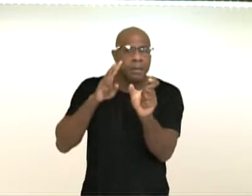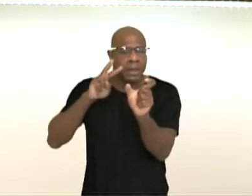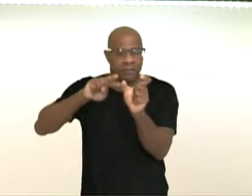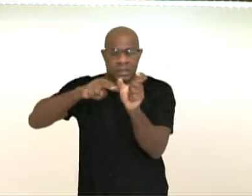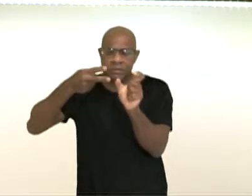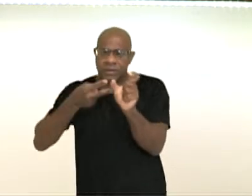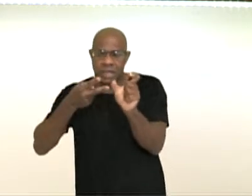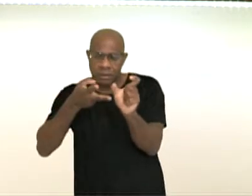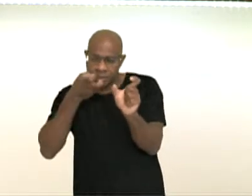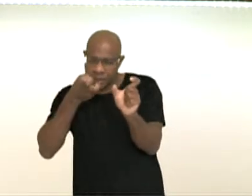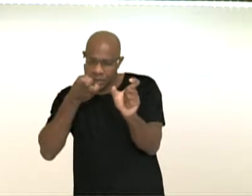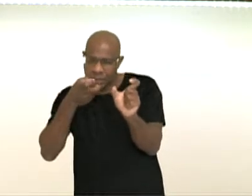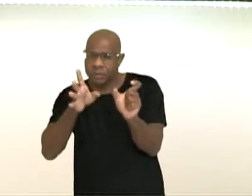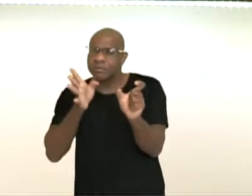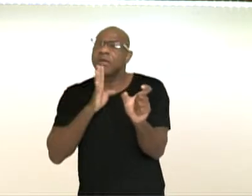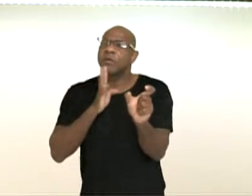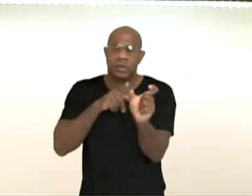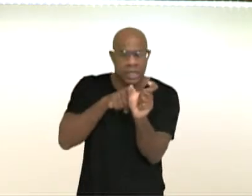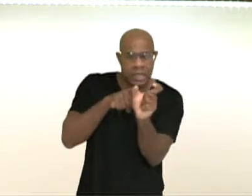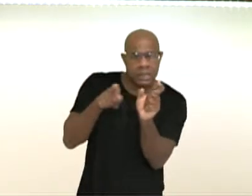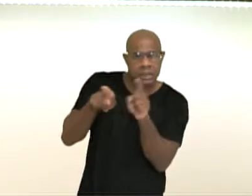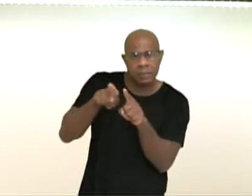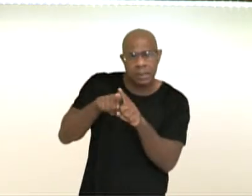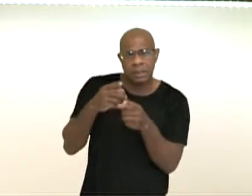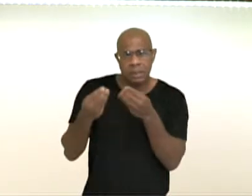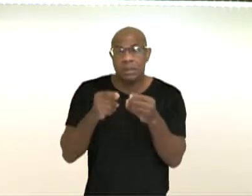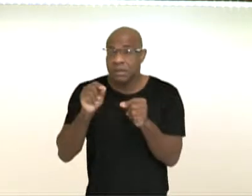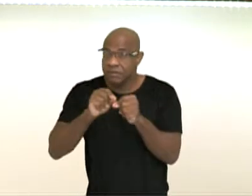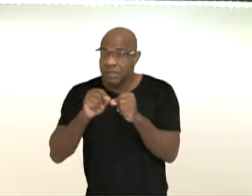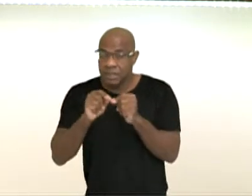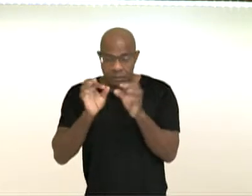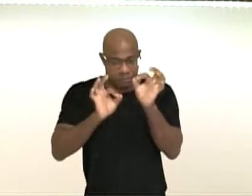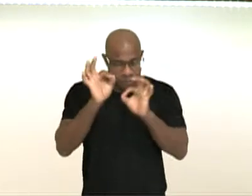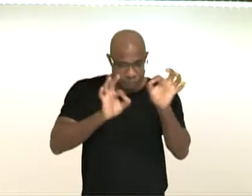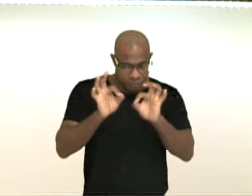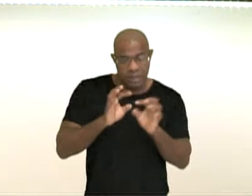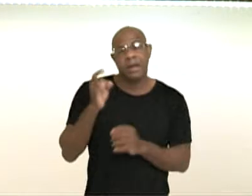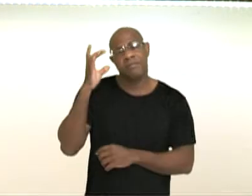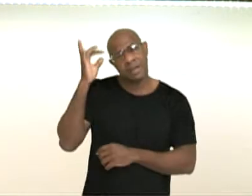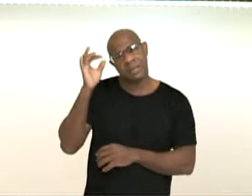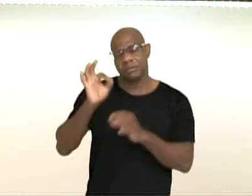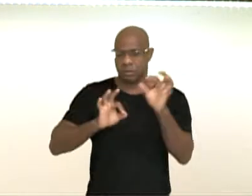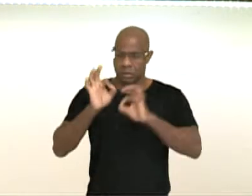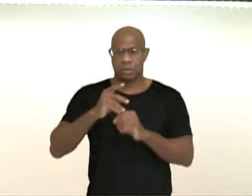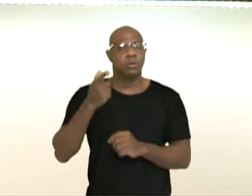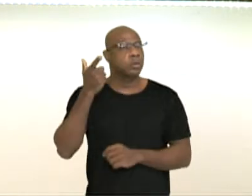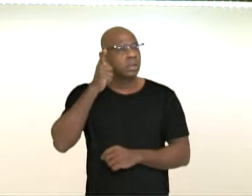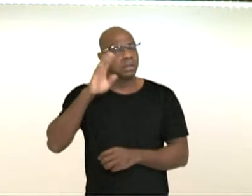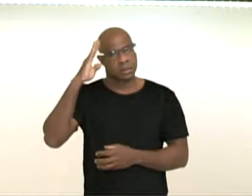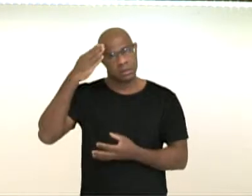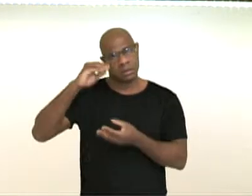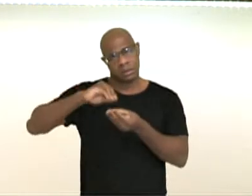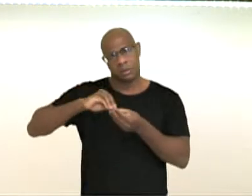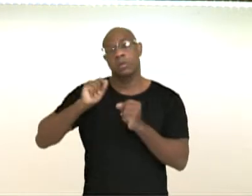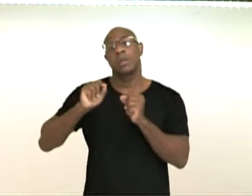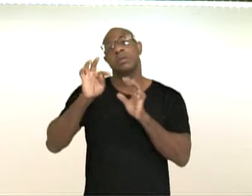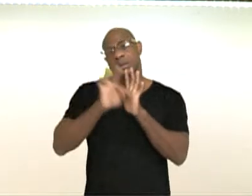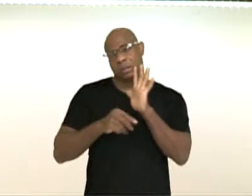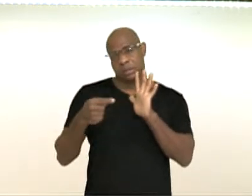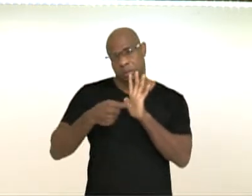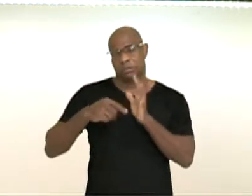informações, palavras que você conhece. Se você fizer isso, você vai ver como é facinho de você conseguir compreender o texto,